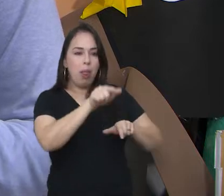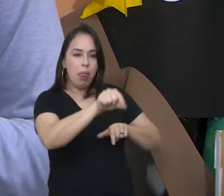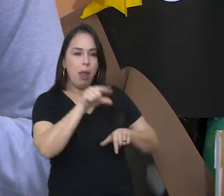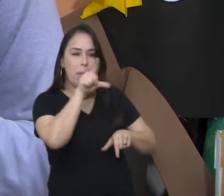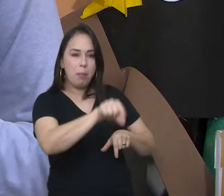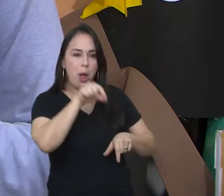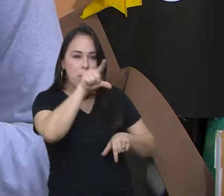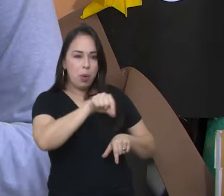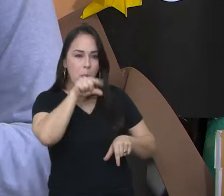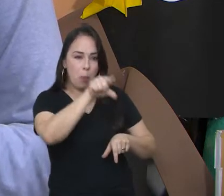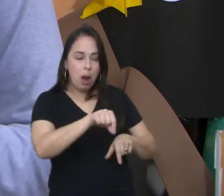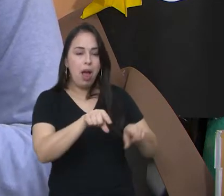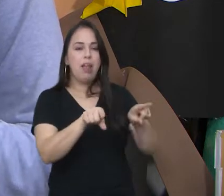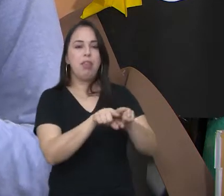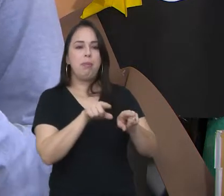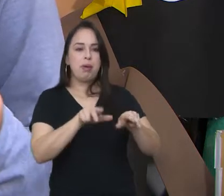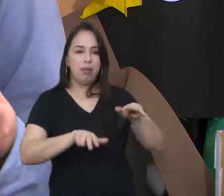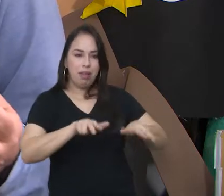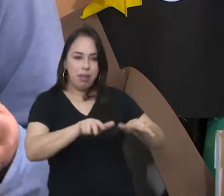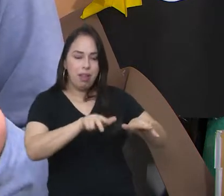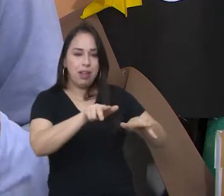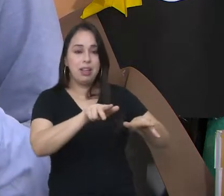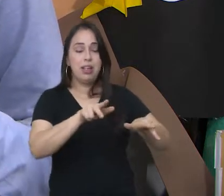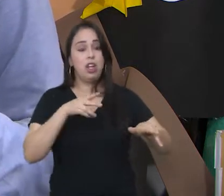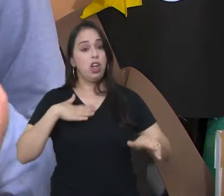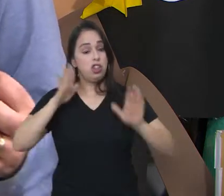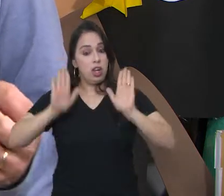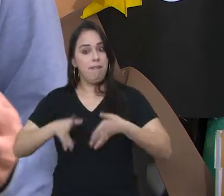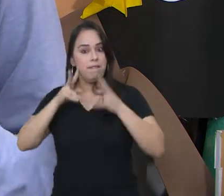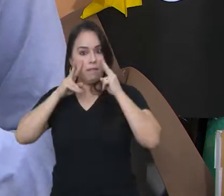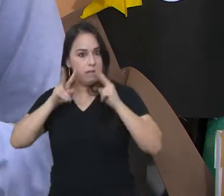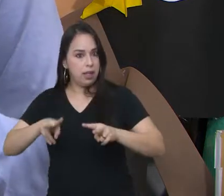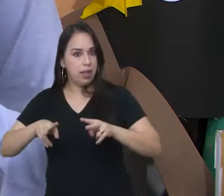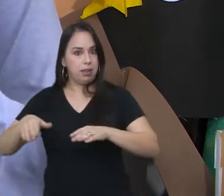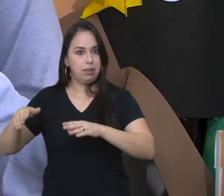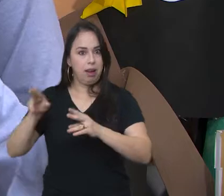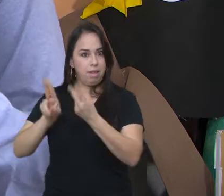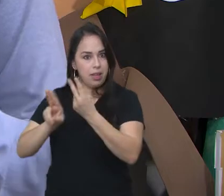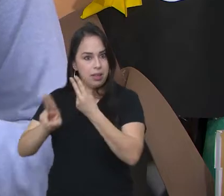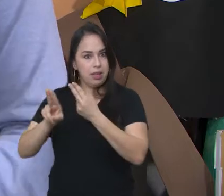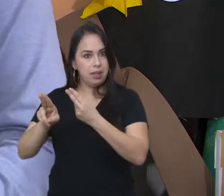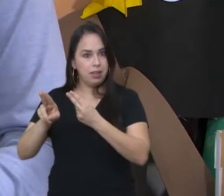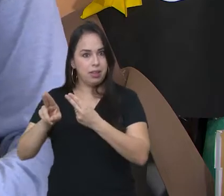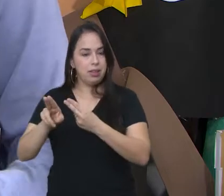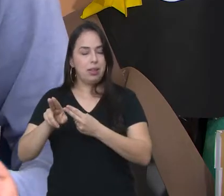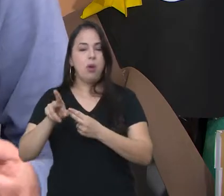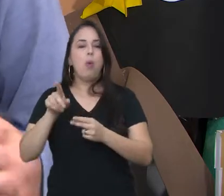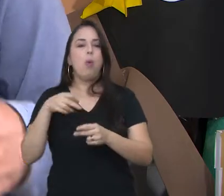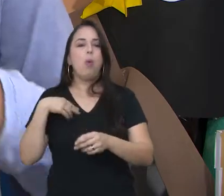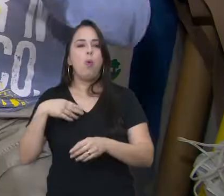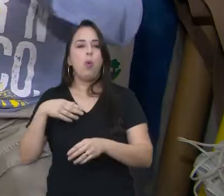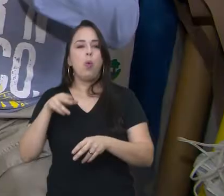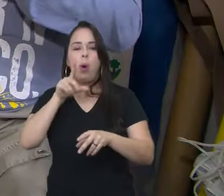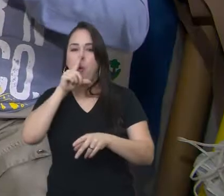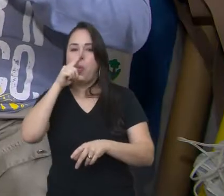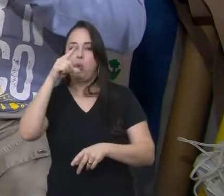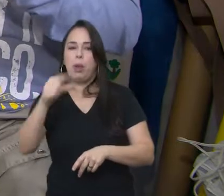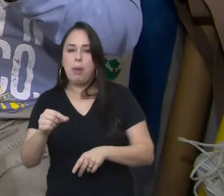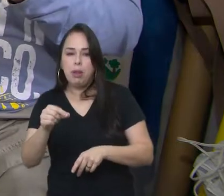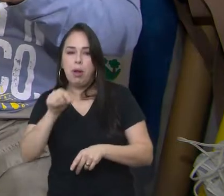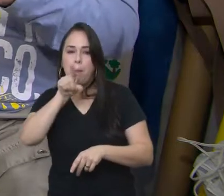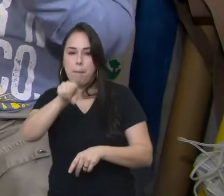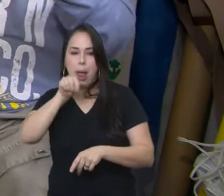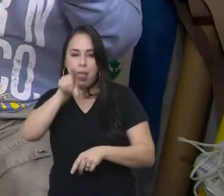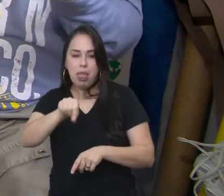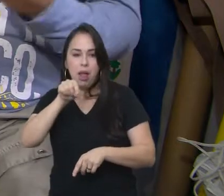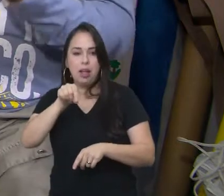vez apareceu na avenida aqui em São José, um tamanduá bandeira morto, então alguém me pegou